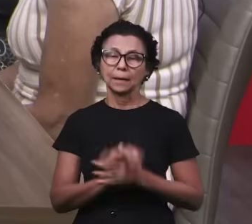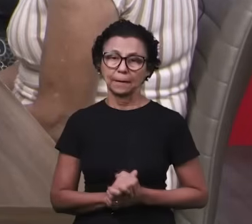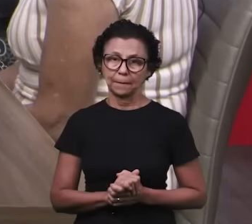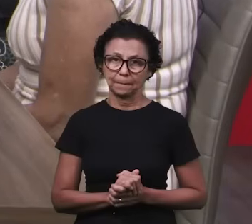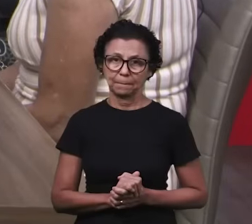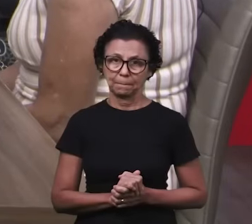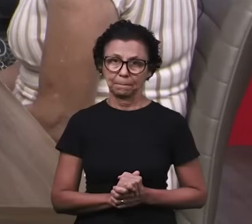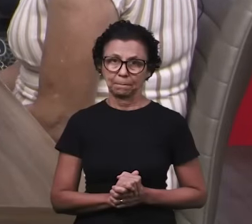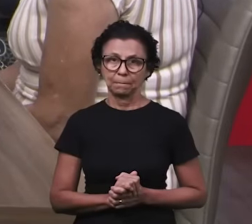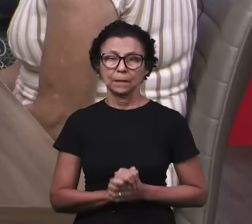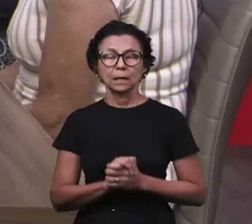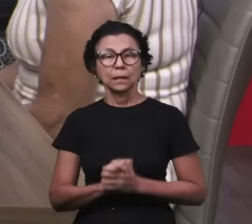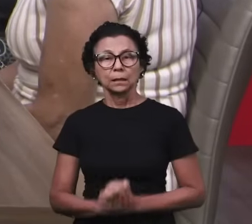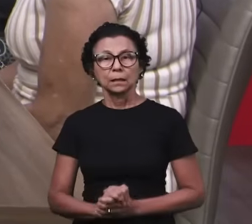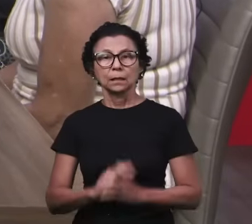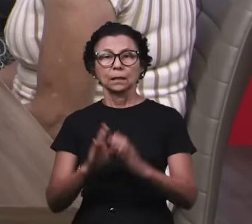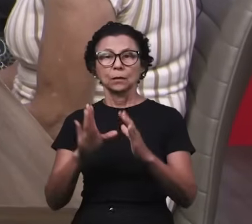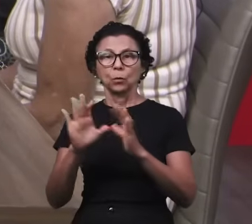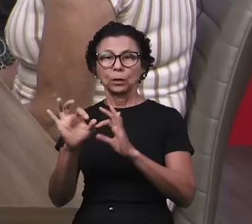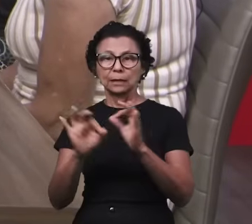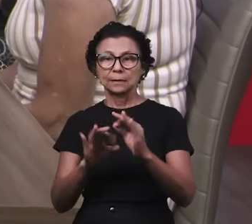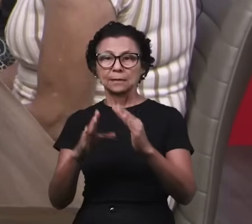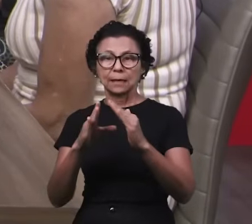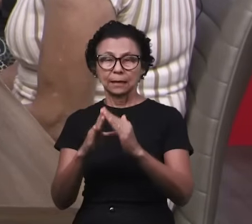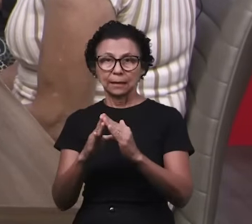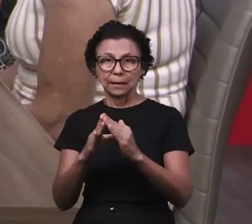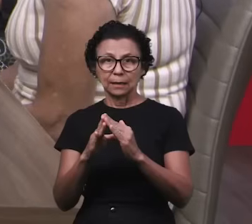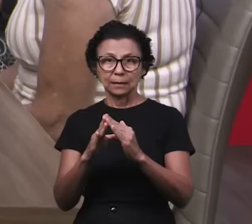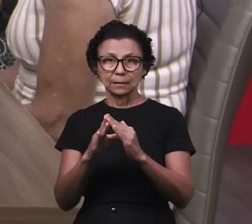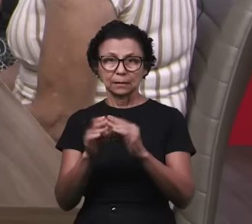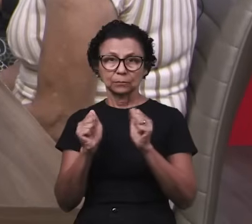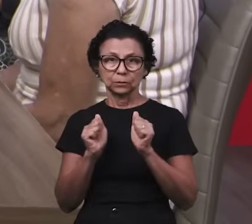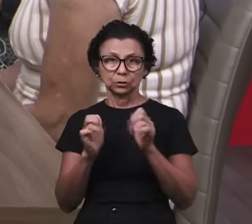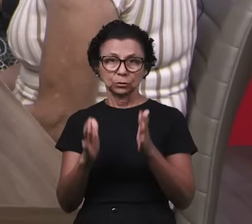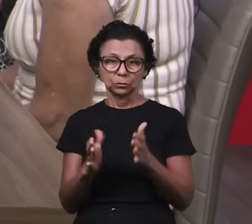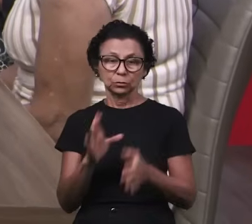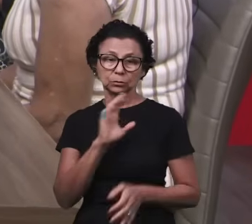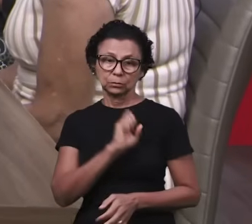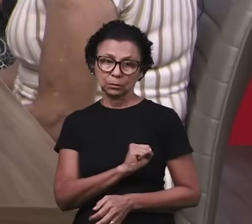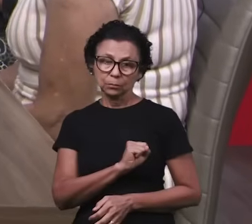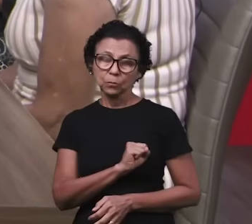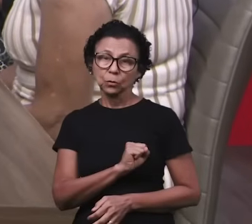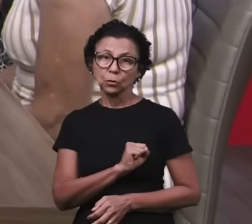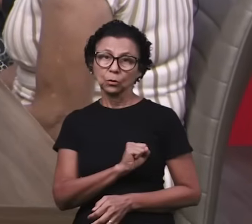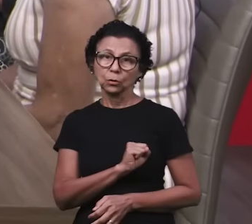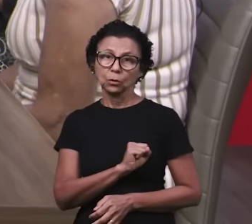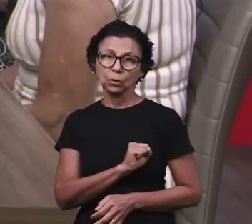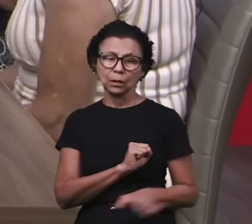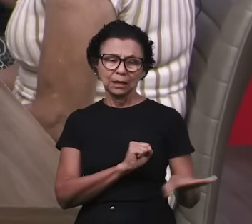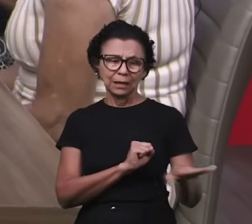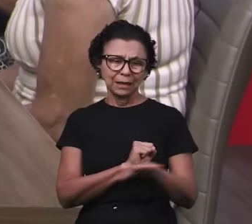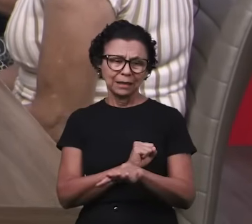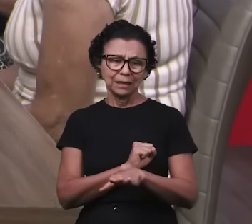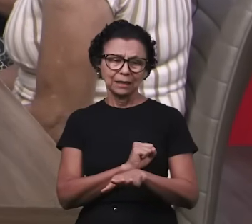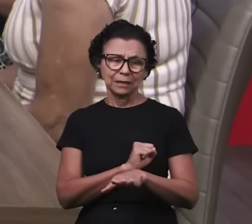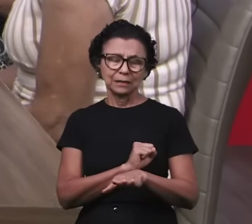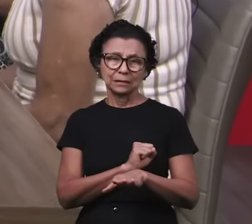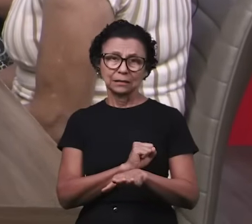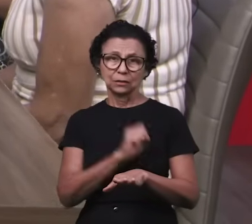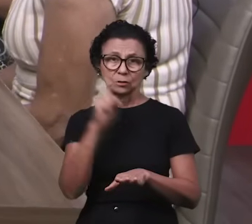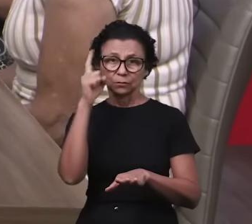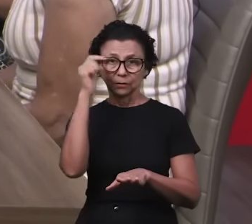ato de amor. Às vezes é muito difícil para eles entenderem. E às